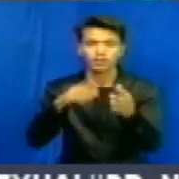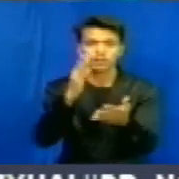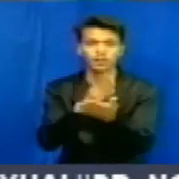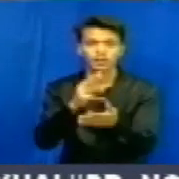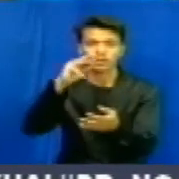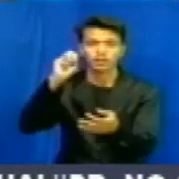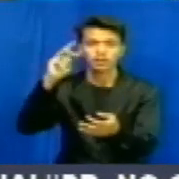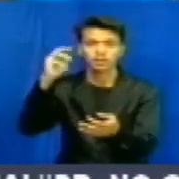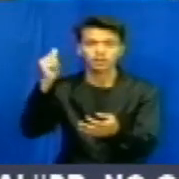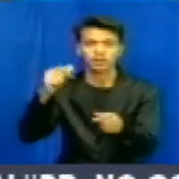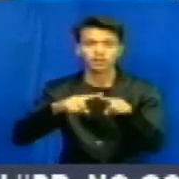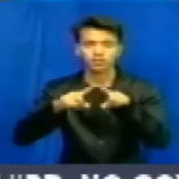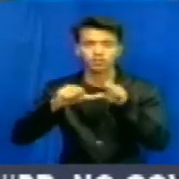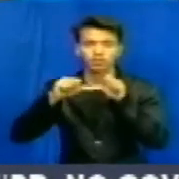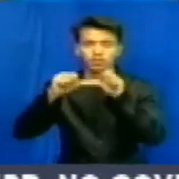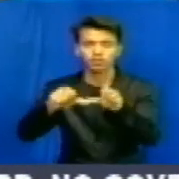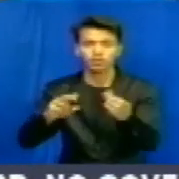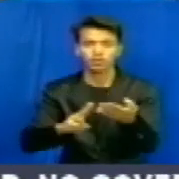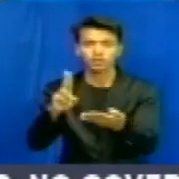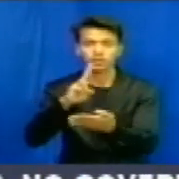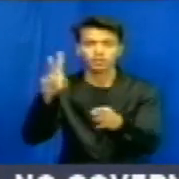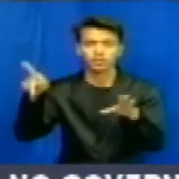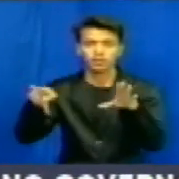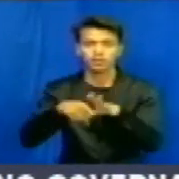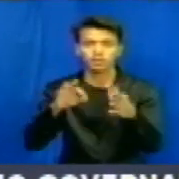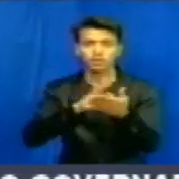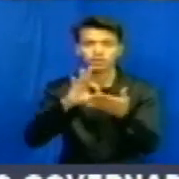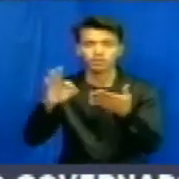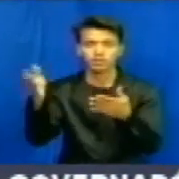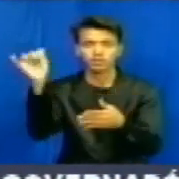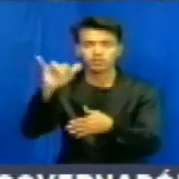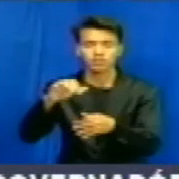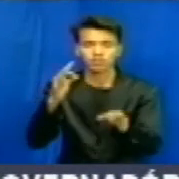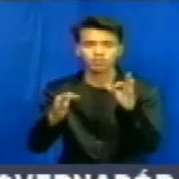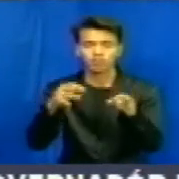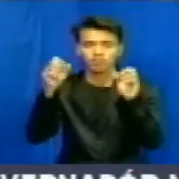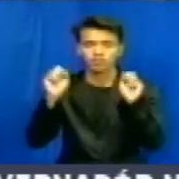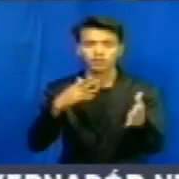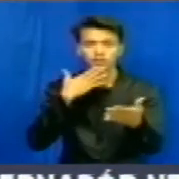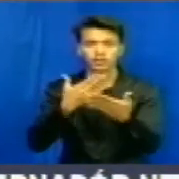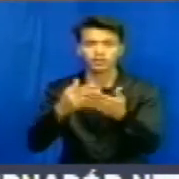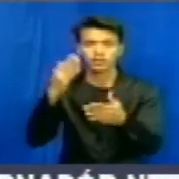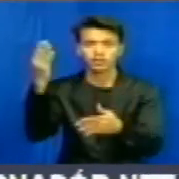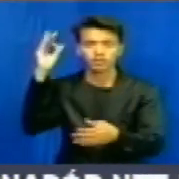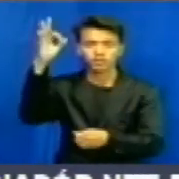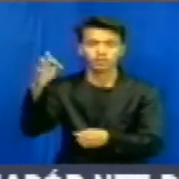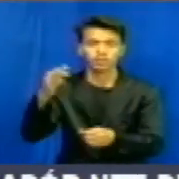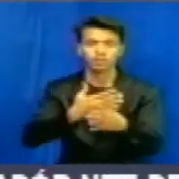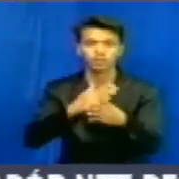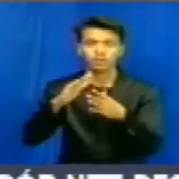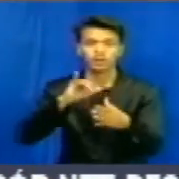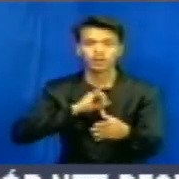sekundaria, mai be continua ba nivel ensino superior no participa formação profissional sira nun é bele sucesso iha futuro. Fahen nete kau